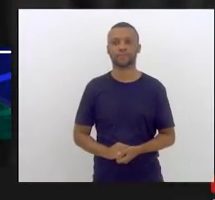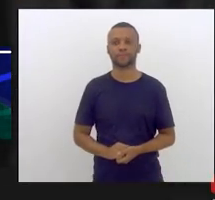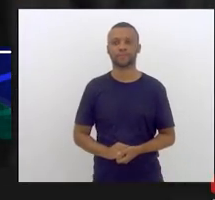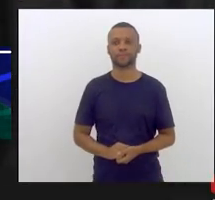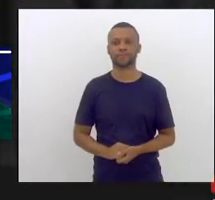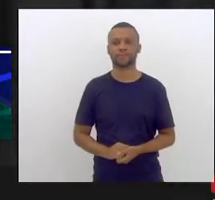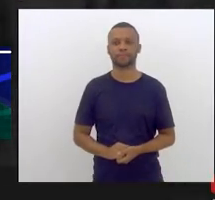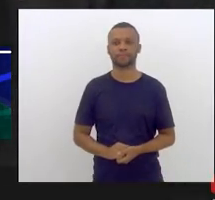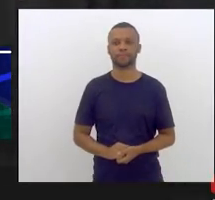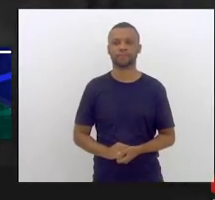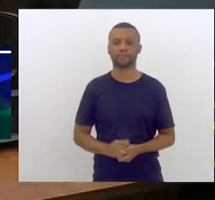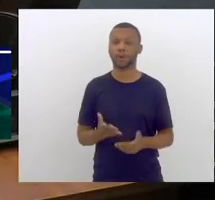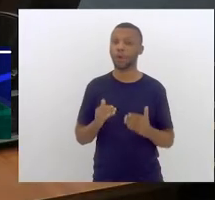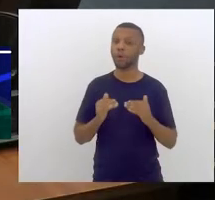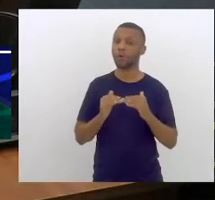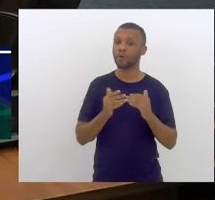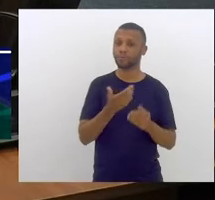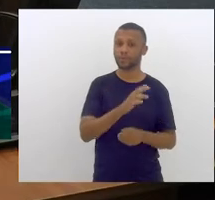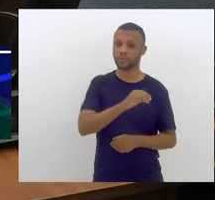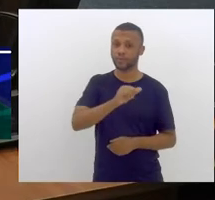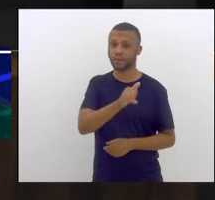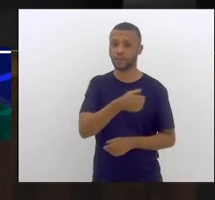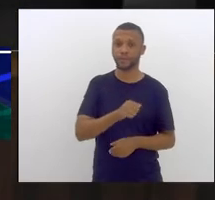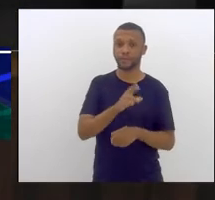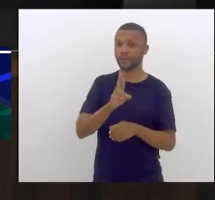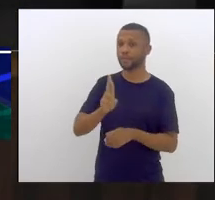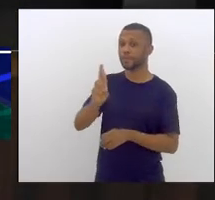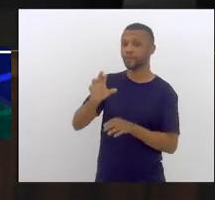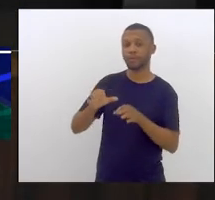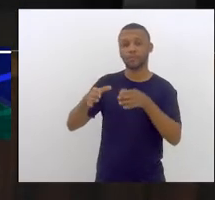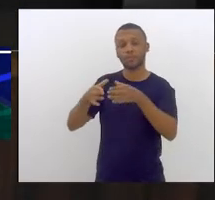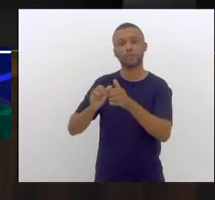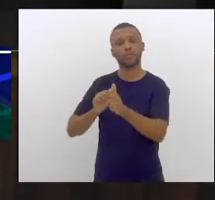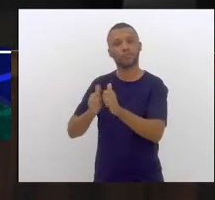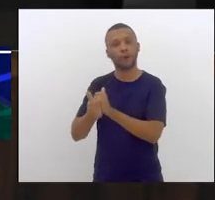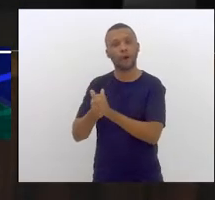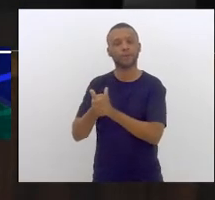Acompanha a CCJ. Pela Comissão de Esporte e Lazer, deputado